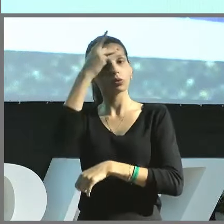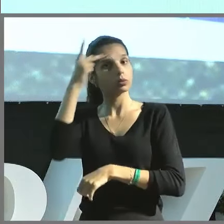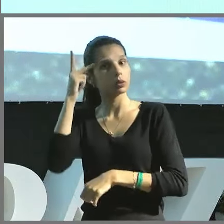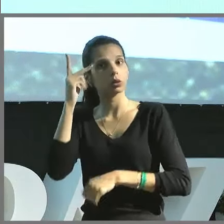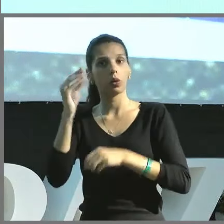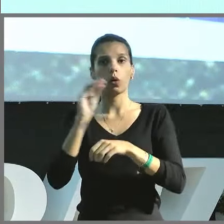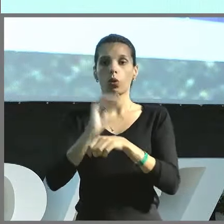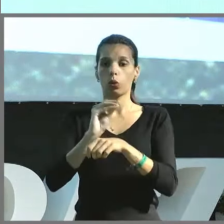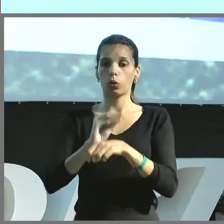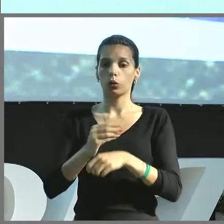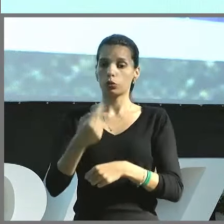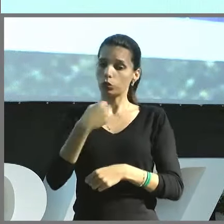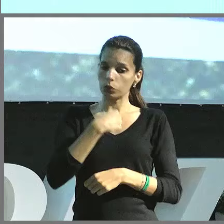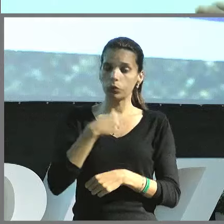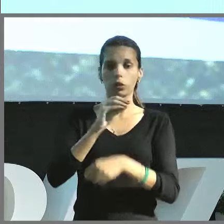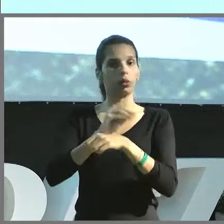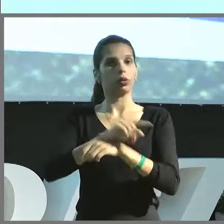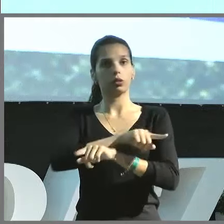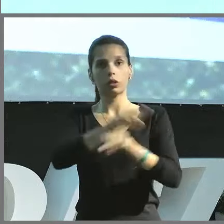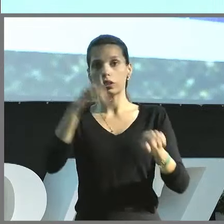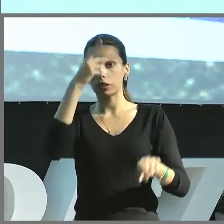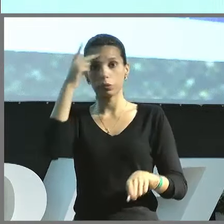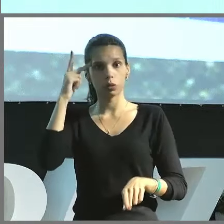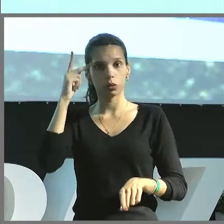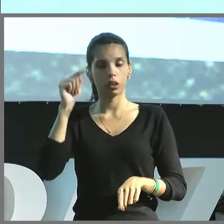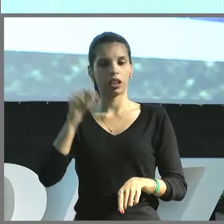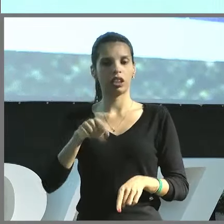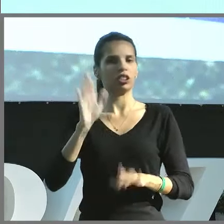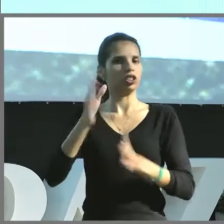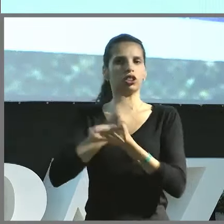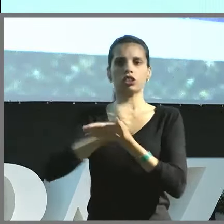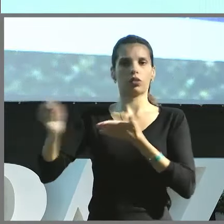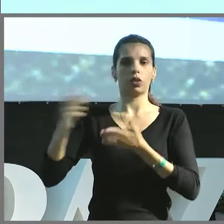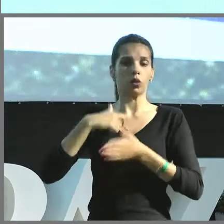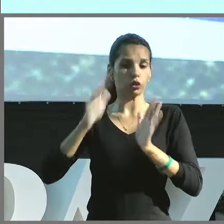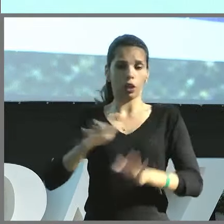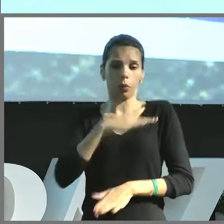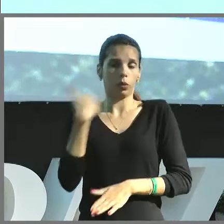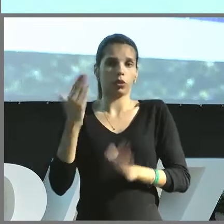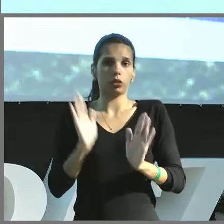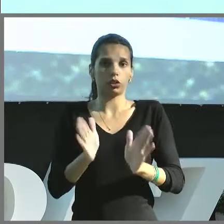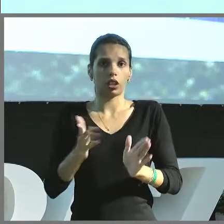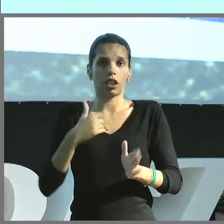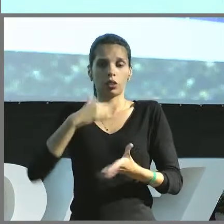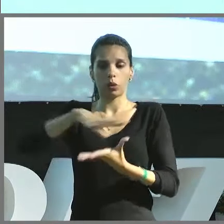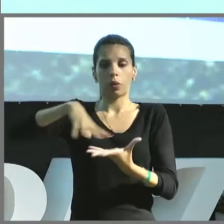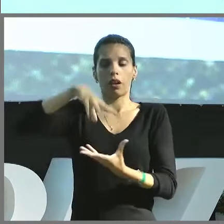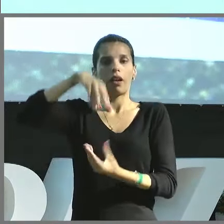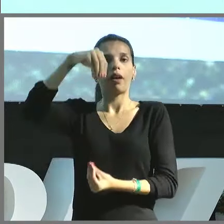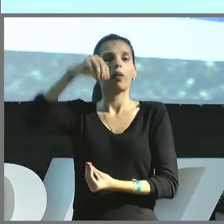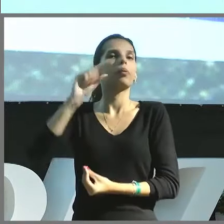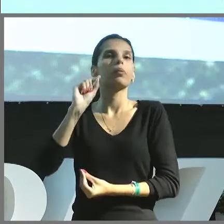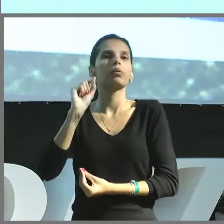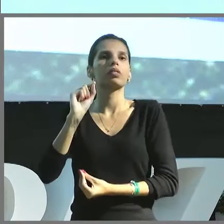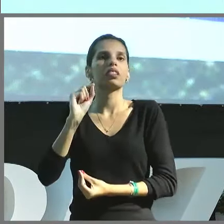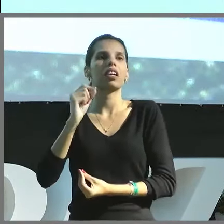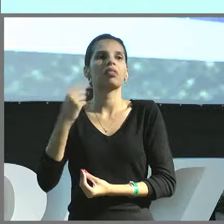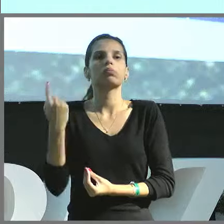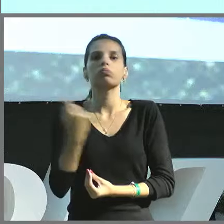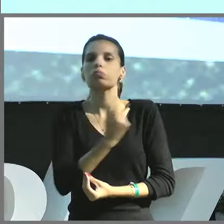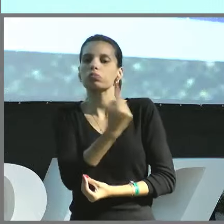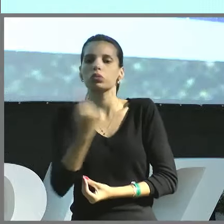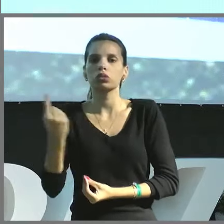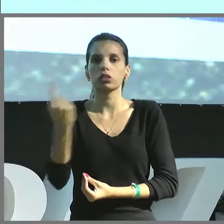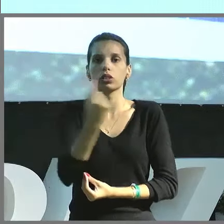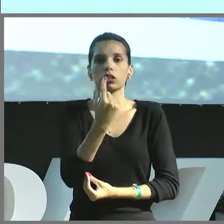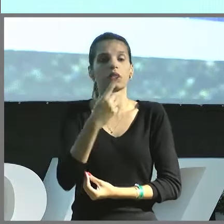dos outros. E ele disse: mas a minha vida já foi. Eu digo: como já foi? Eu já morri, eu sou uma alma penada. Eu digo: eu também,